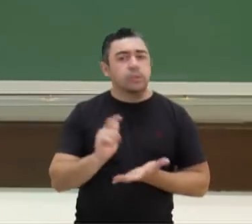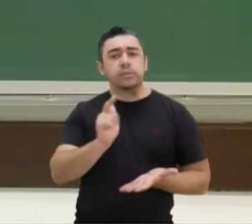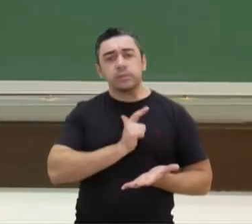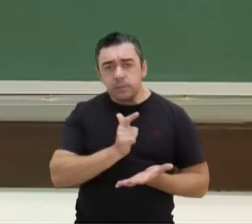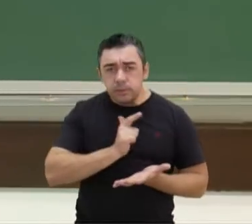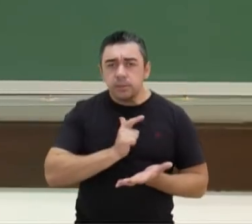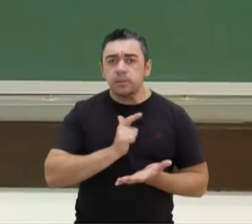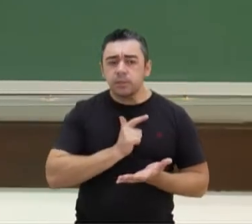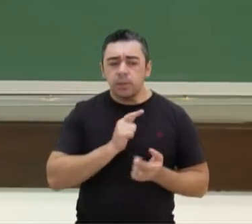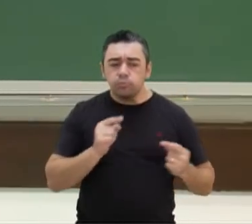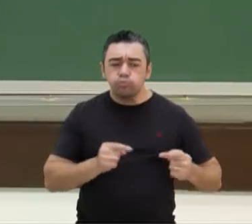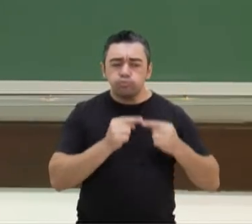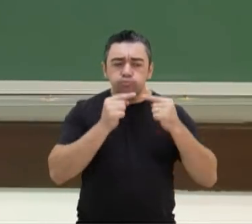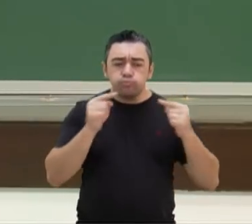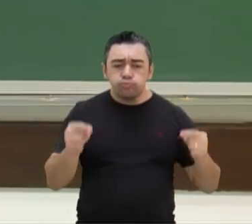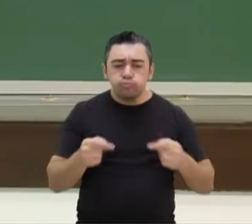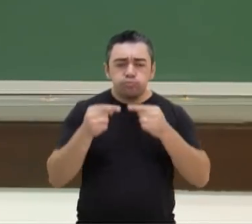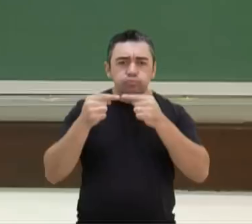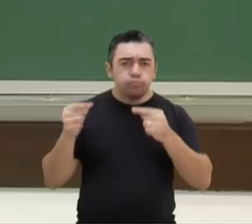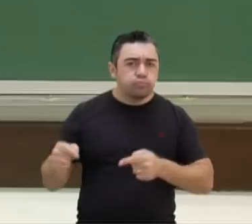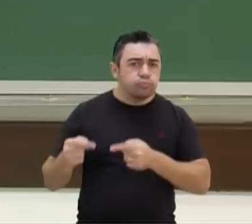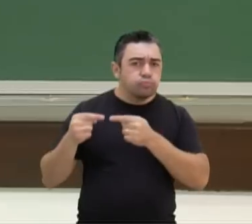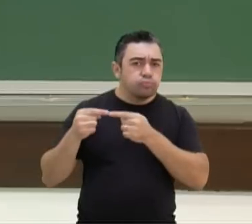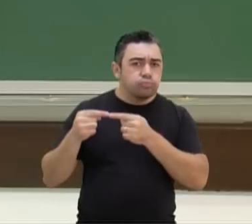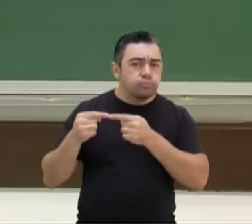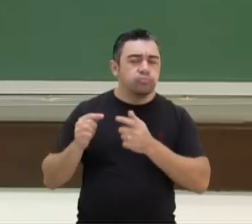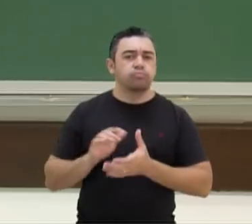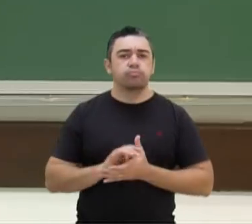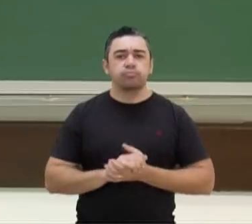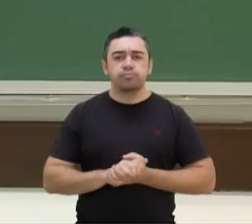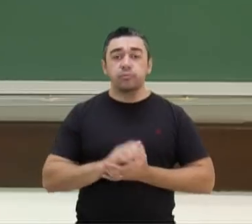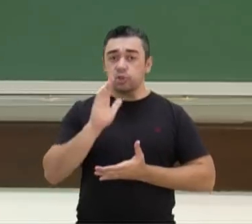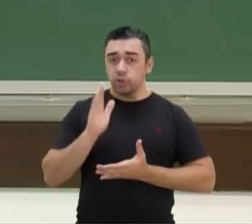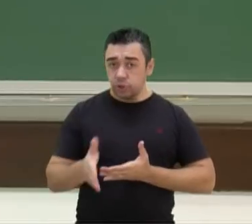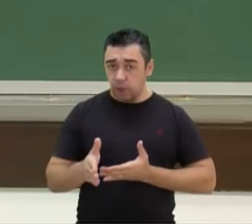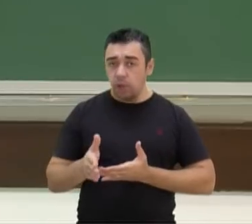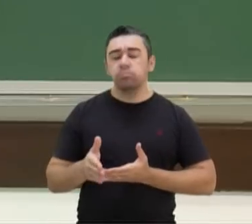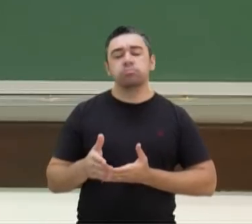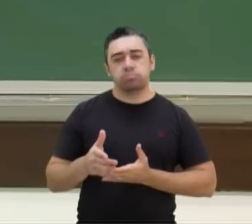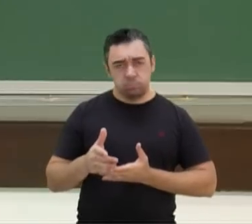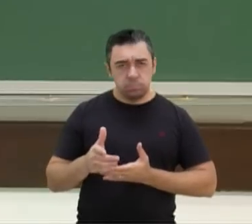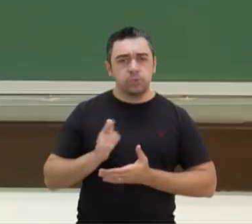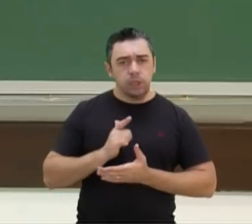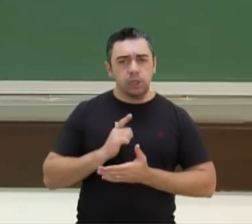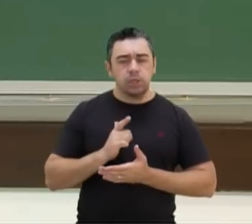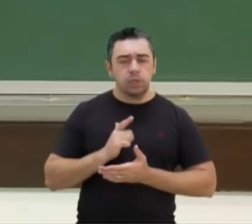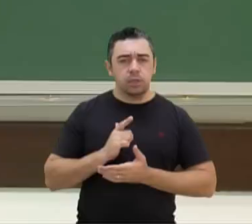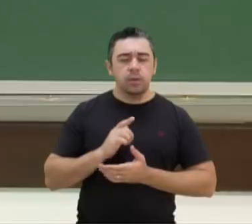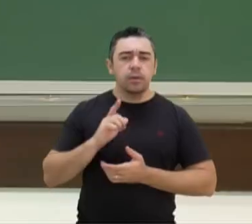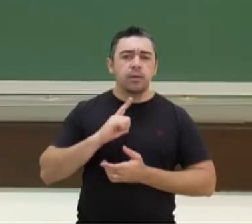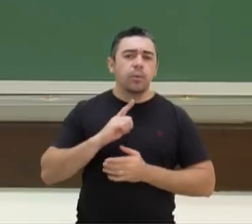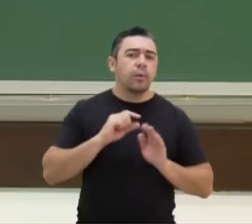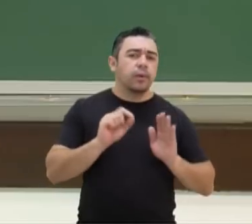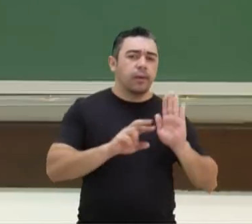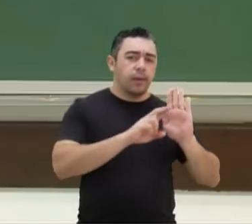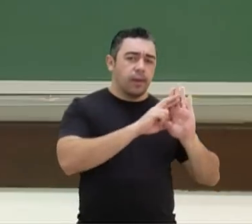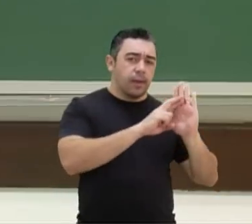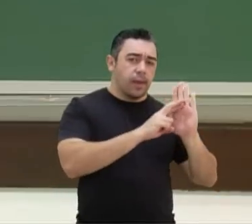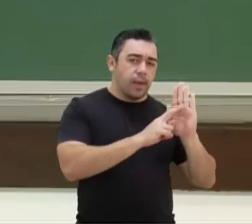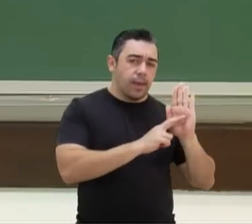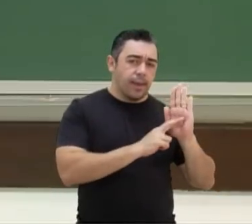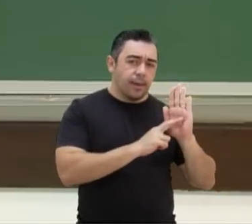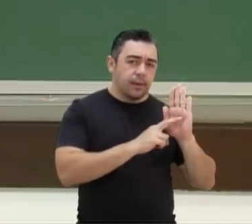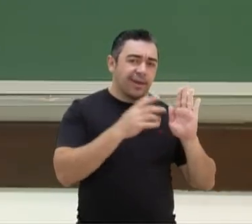coisa em comum? Há algum tempo, os estudiosos usavam um termo chamado regra de ouro